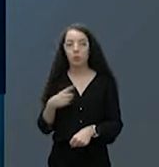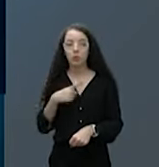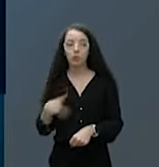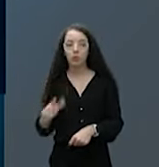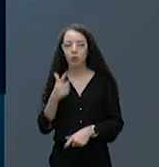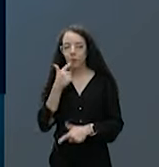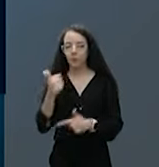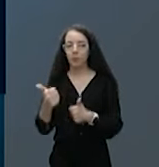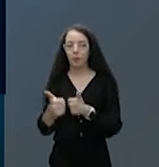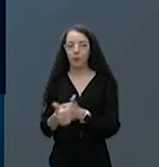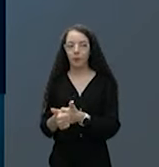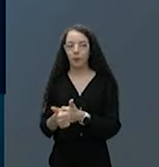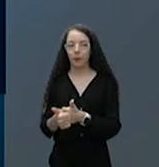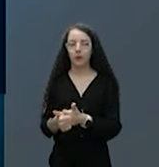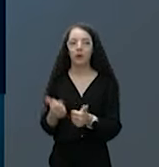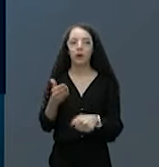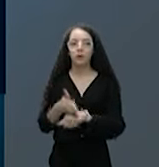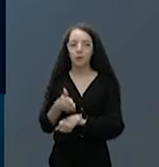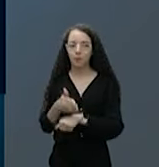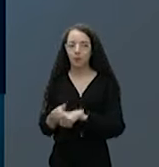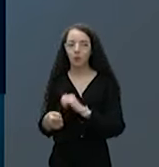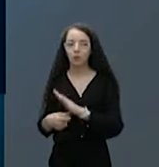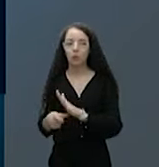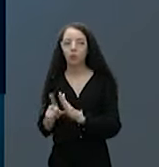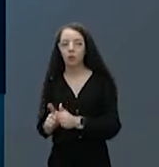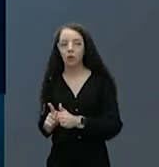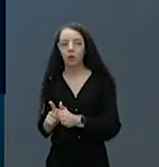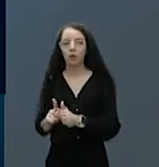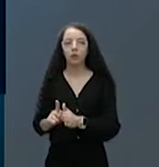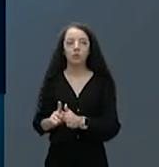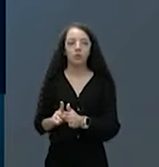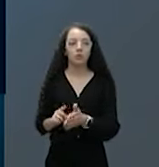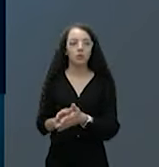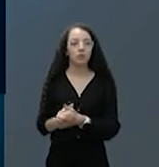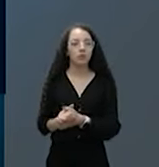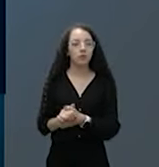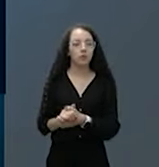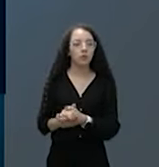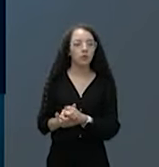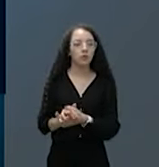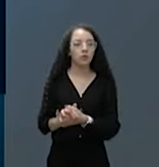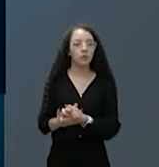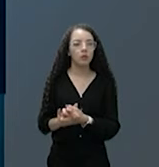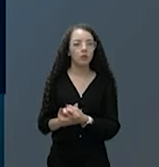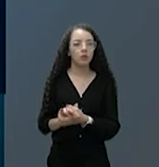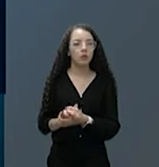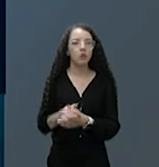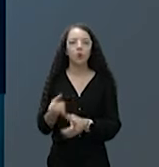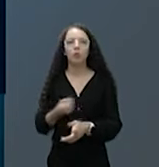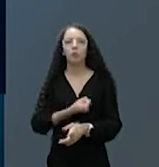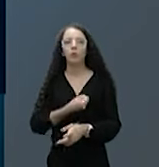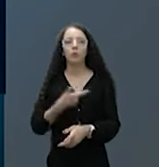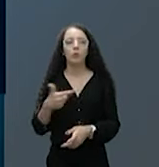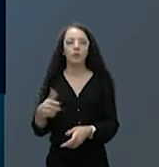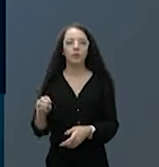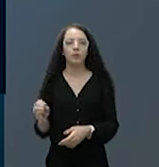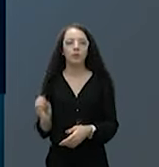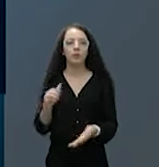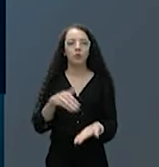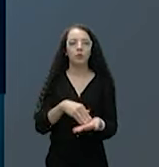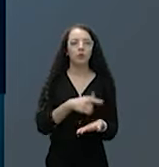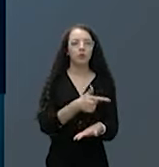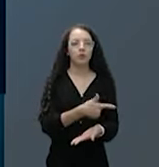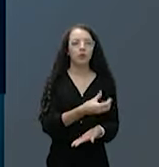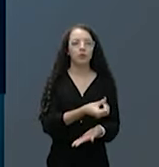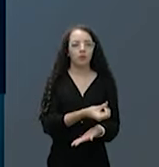Falcão não estava, mas não se dá por habilitado. Você vai voltar? É o 20 ao 26? 14. Isso. Presidente, pois não. A